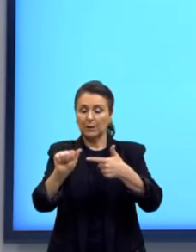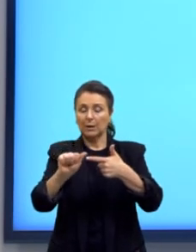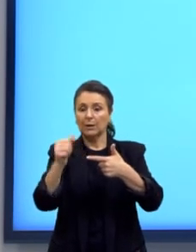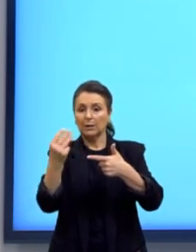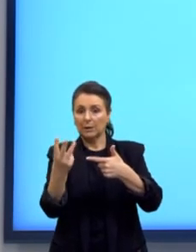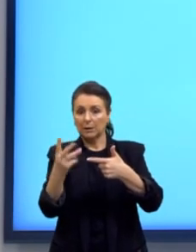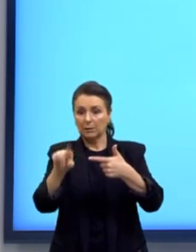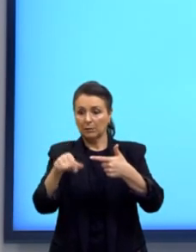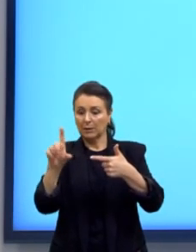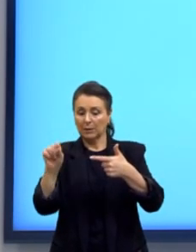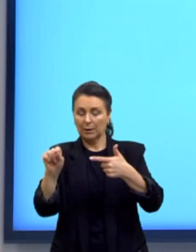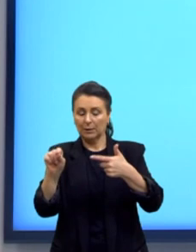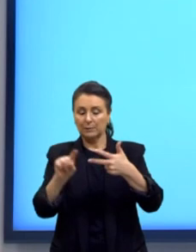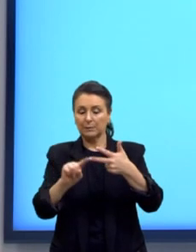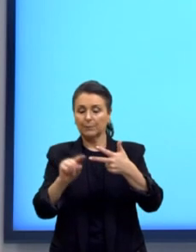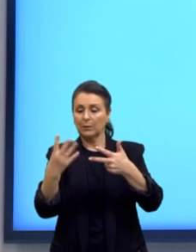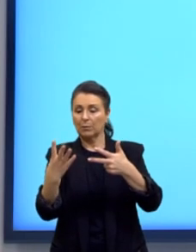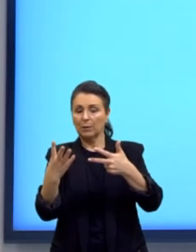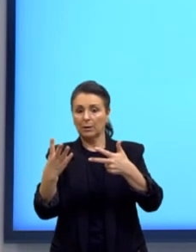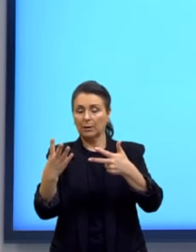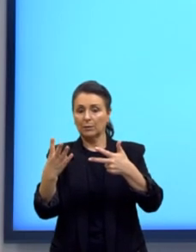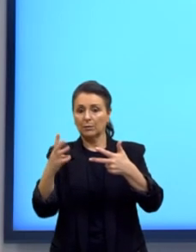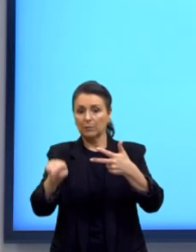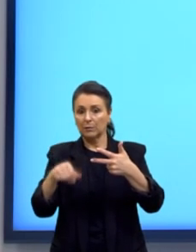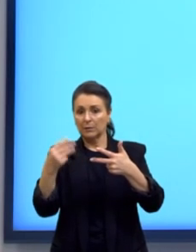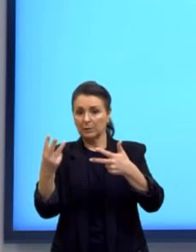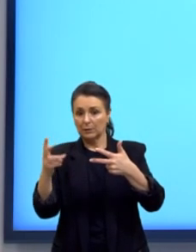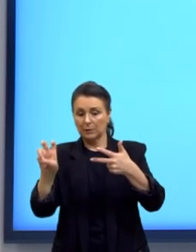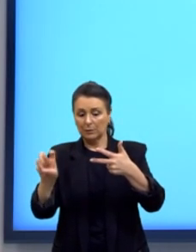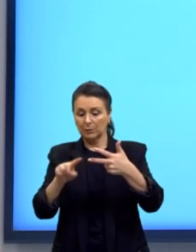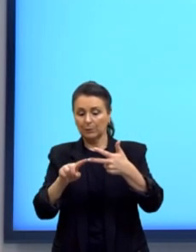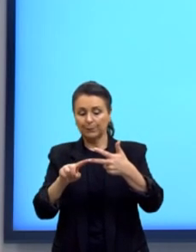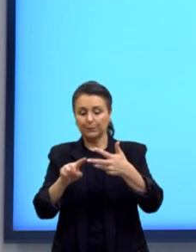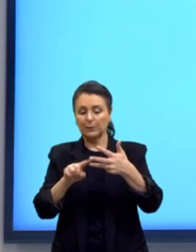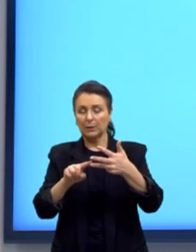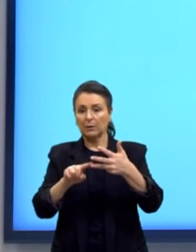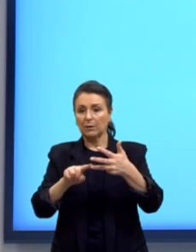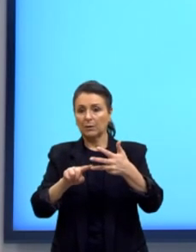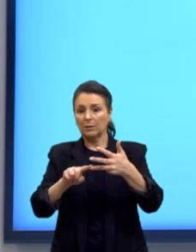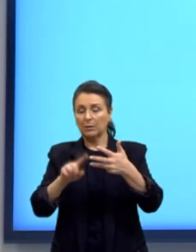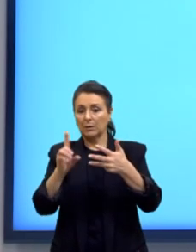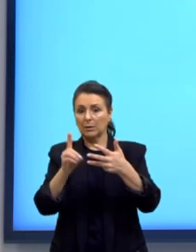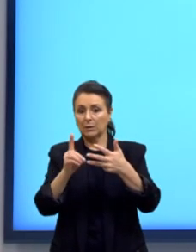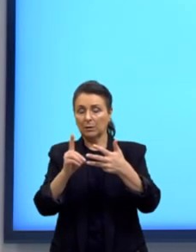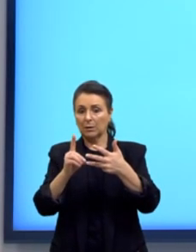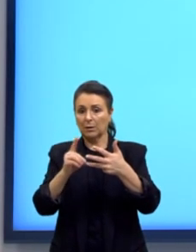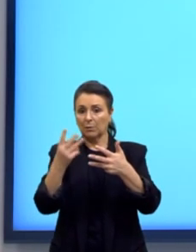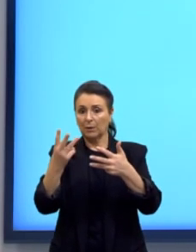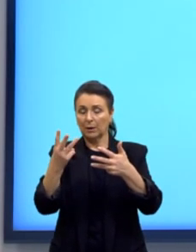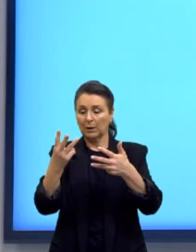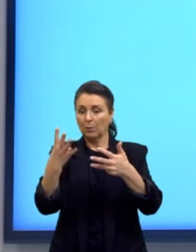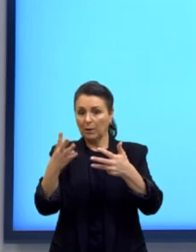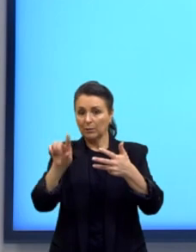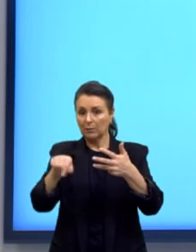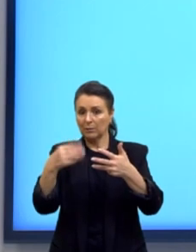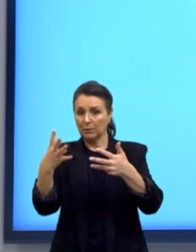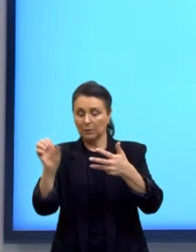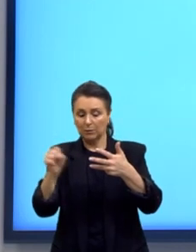letra B 4,35 letras e 4,48 letra.de